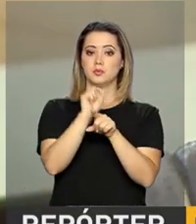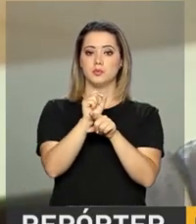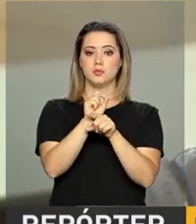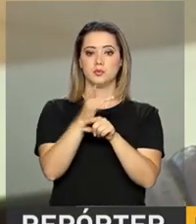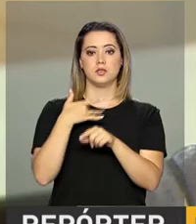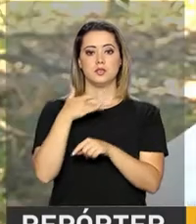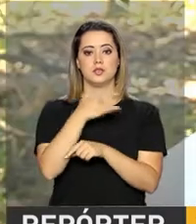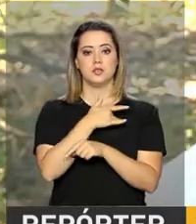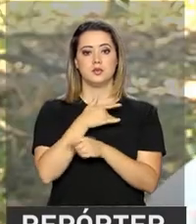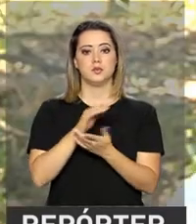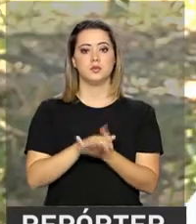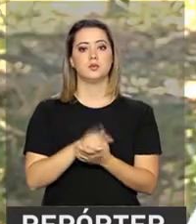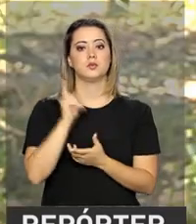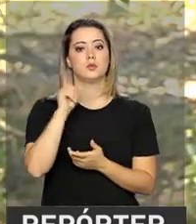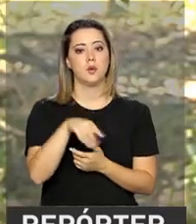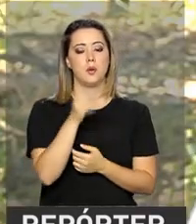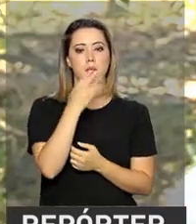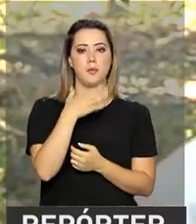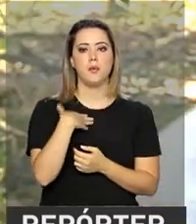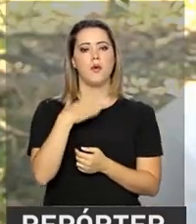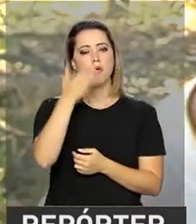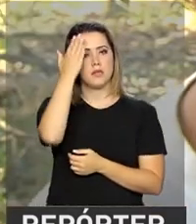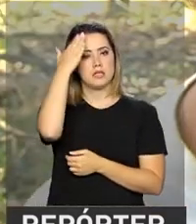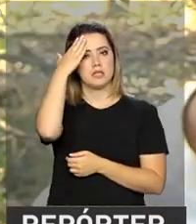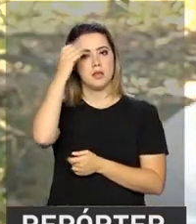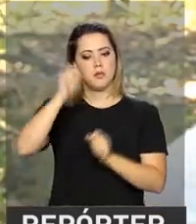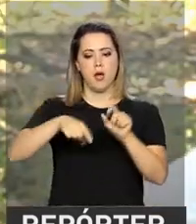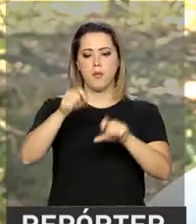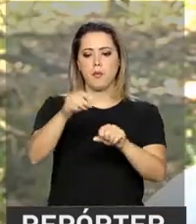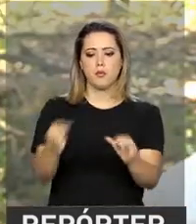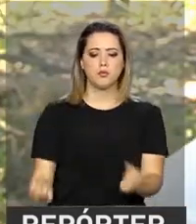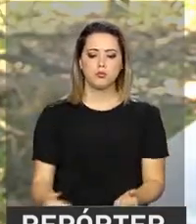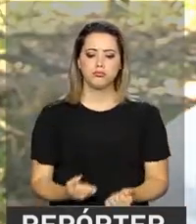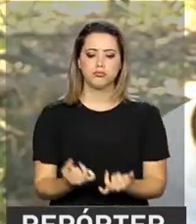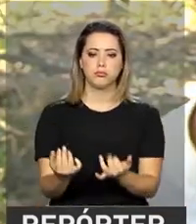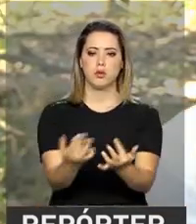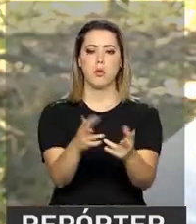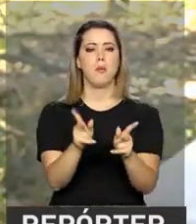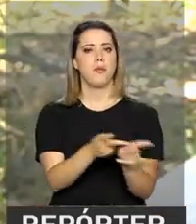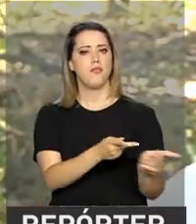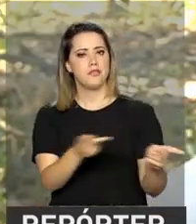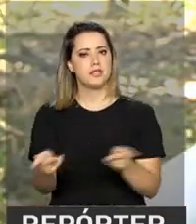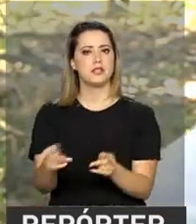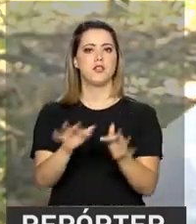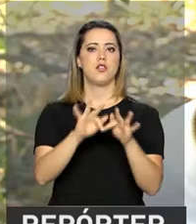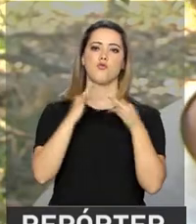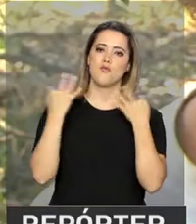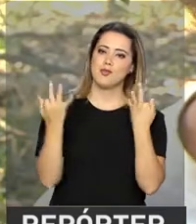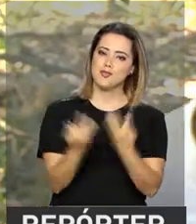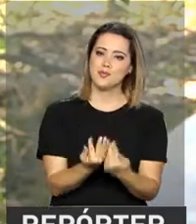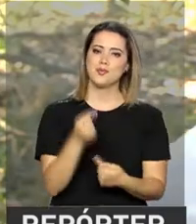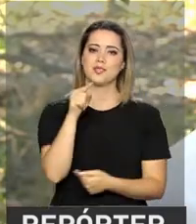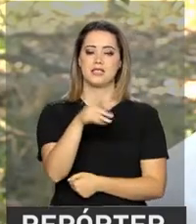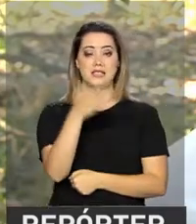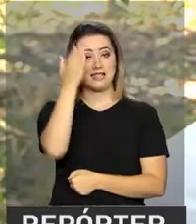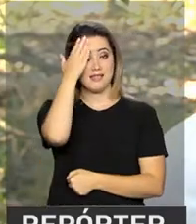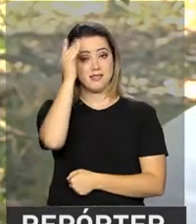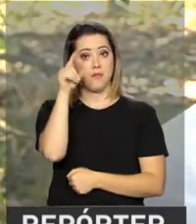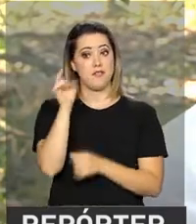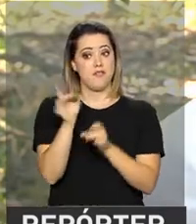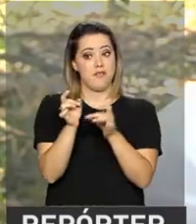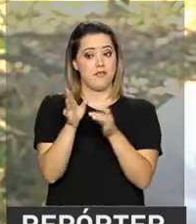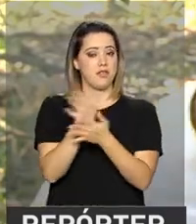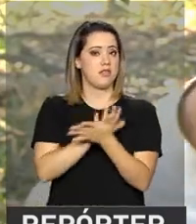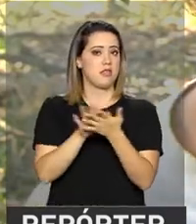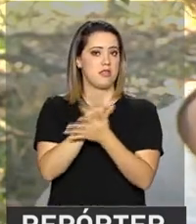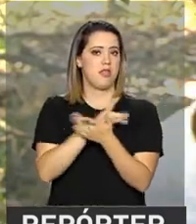da saúde. Ah, é muito bom você saber que está produzindo para a família, para os vizinhos, para os conhecidos, uma coisa que você sabe que você vai vender, que não vai